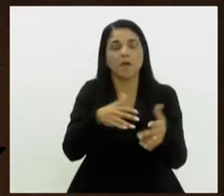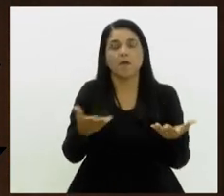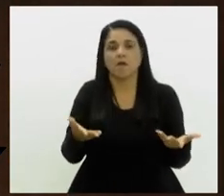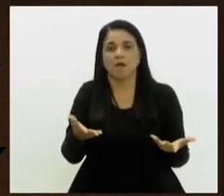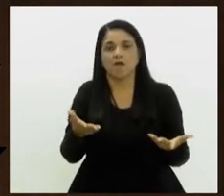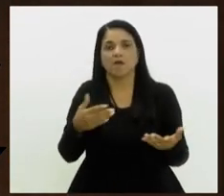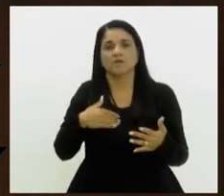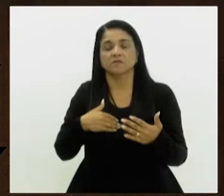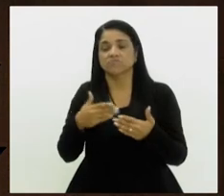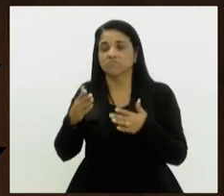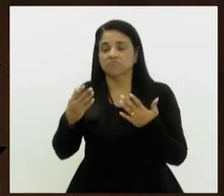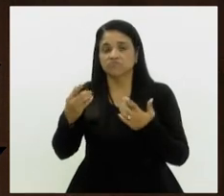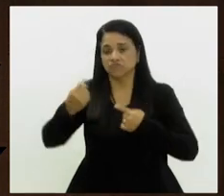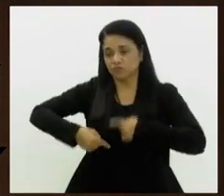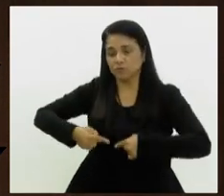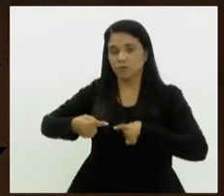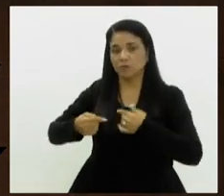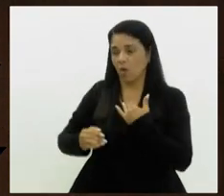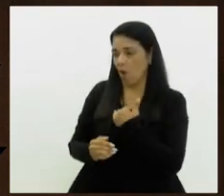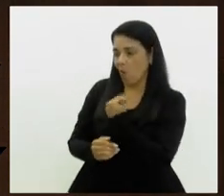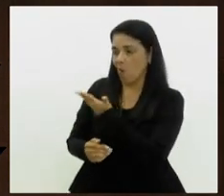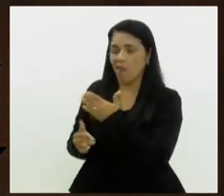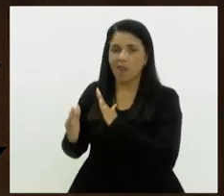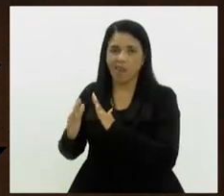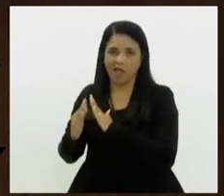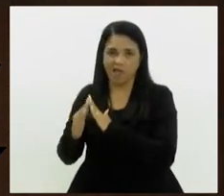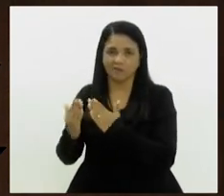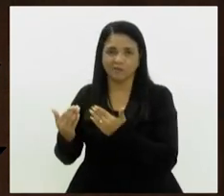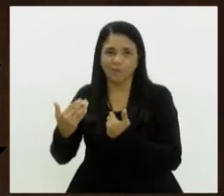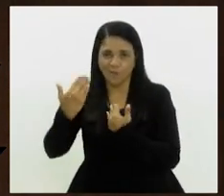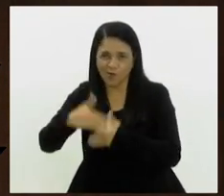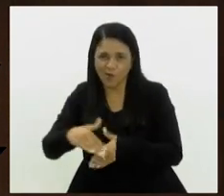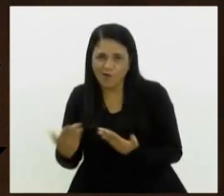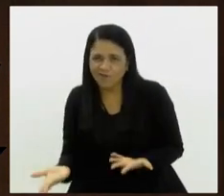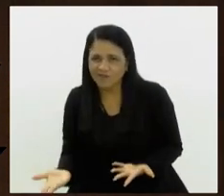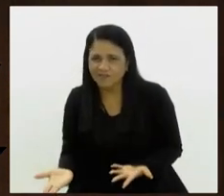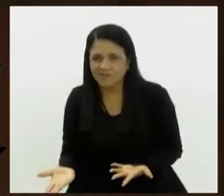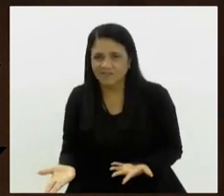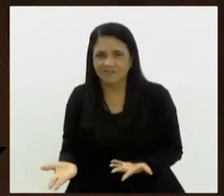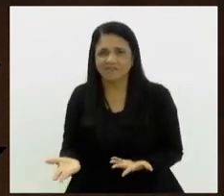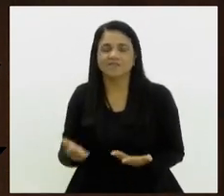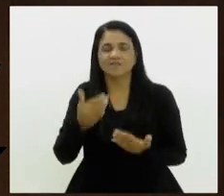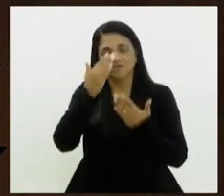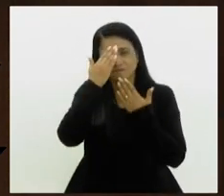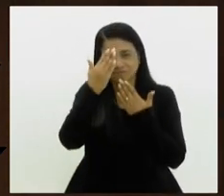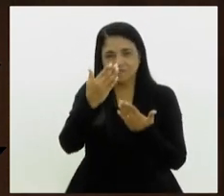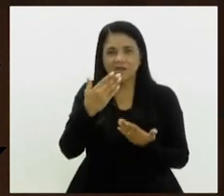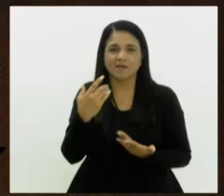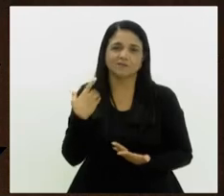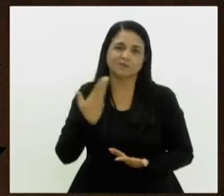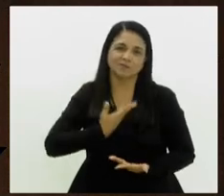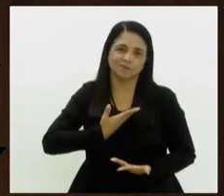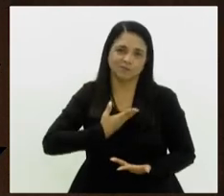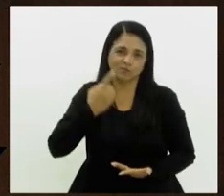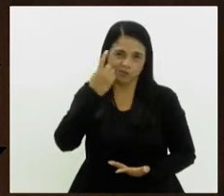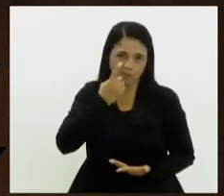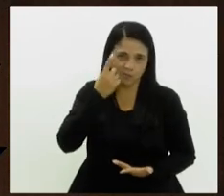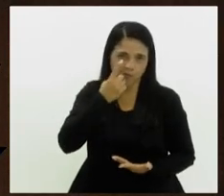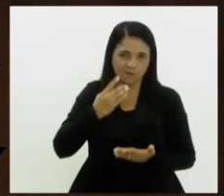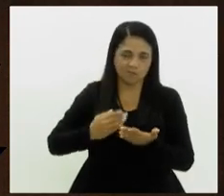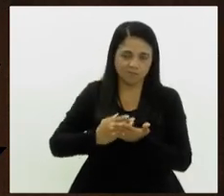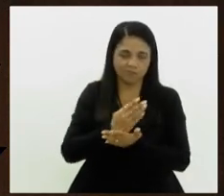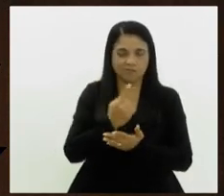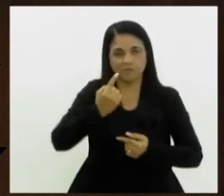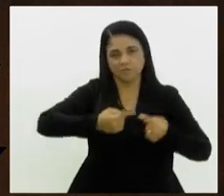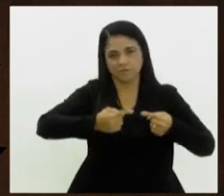vezes mora ao lado ali do local da aplicabilidade da prova. Então, obrigado aí a todos os colegas pela aprovação em primeira